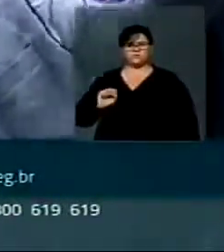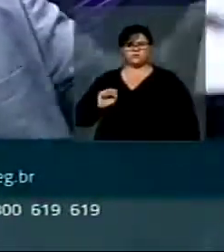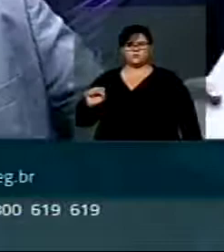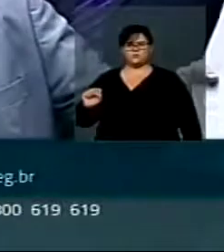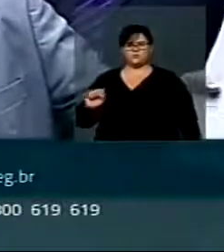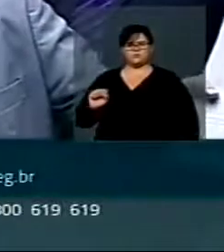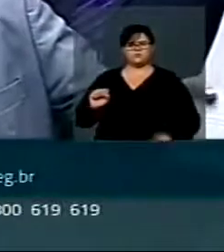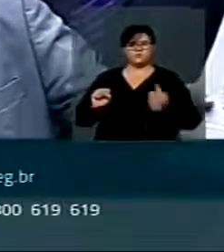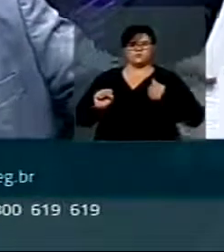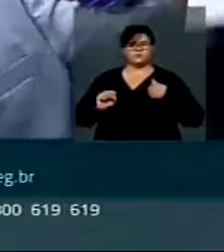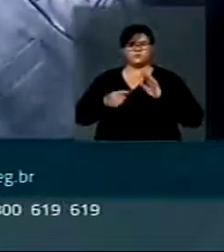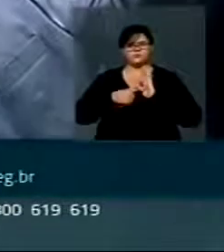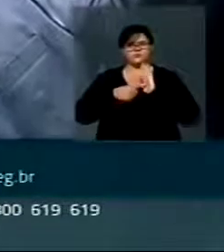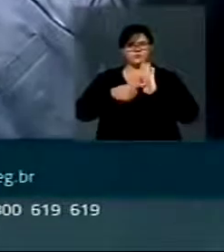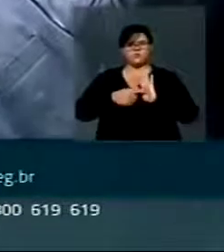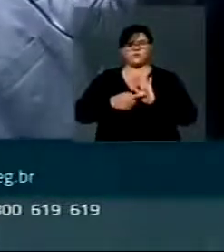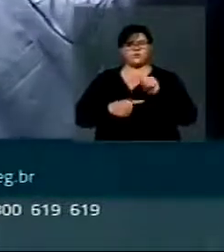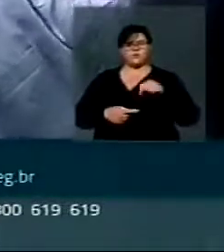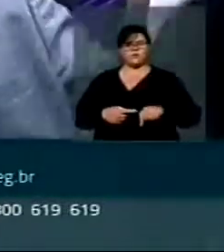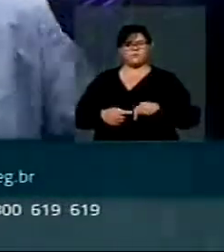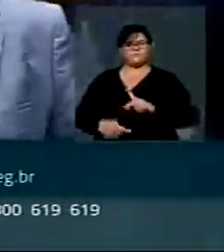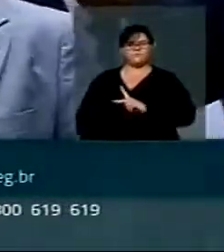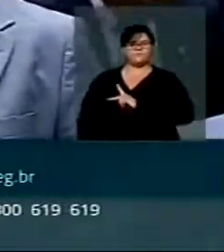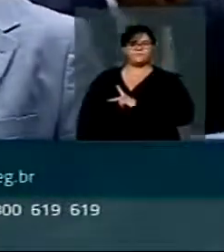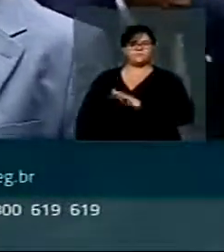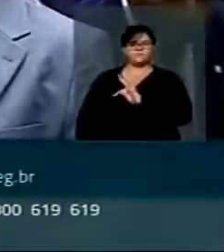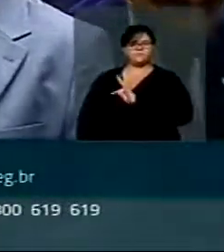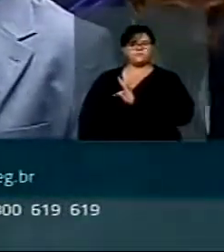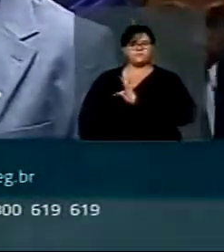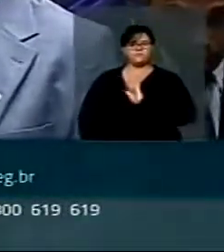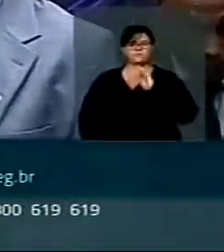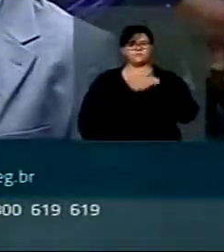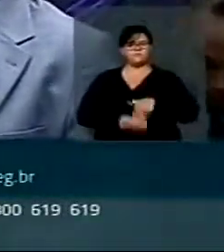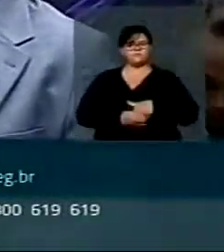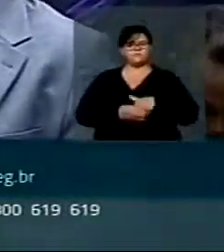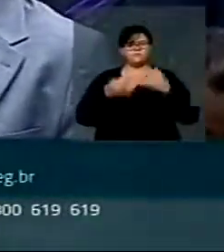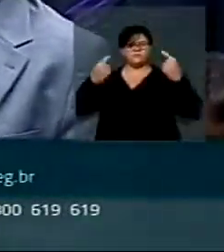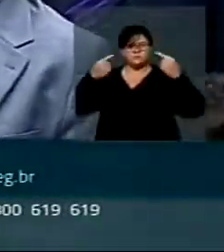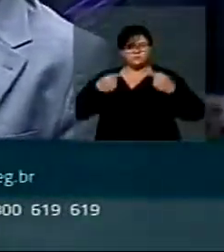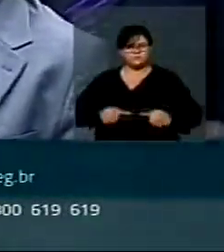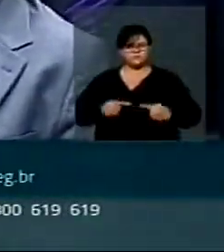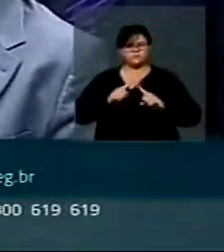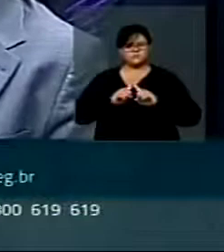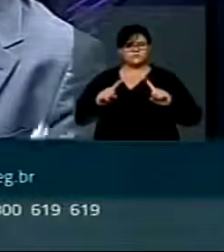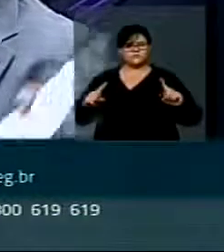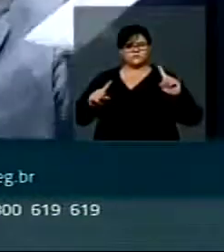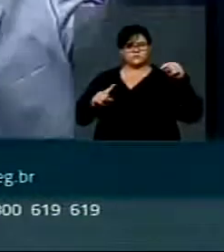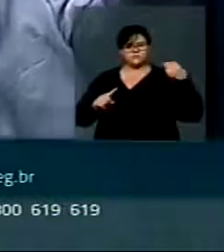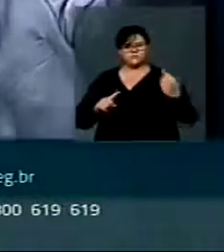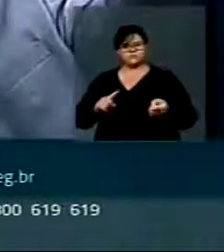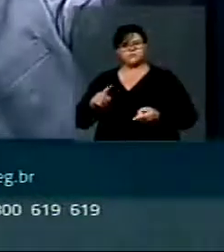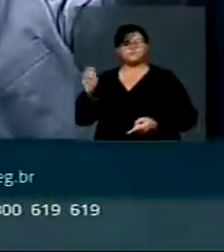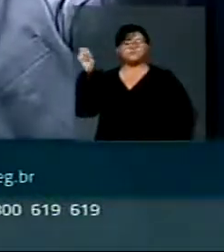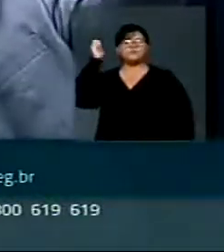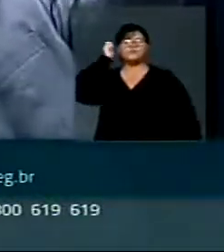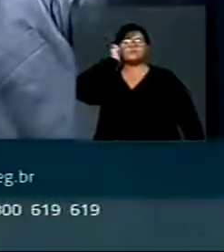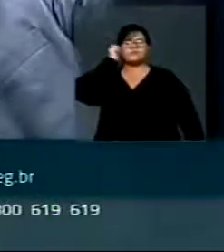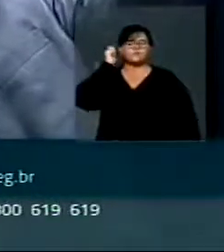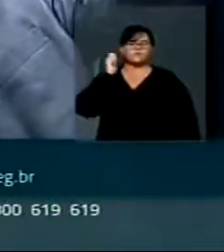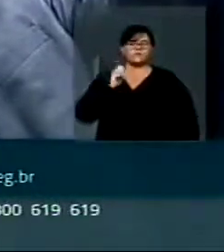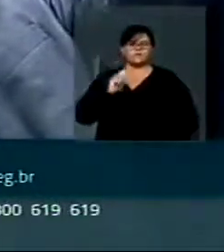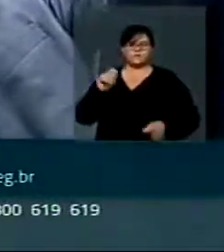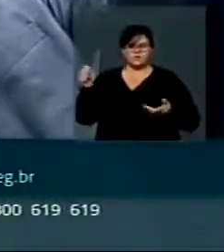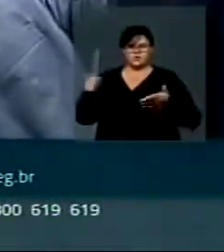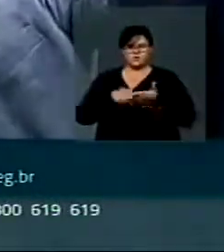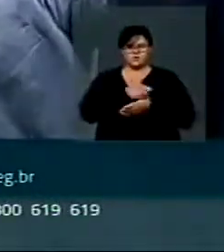deixar o registro aqui. O PT votou contra, mas o PT reconheceu que participou dos trabalhos e